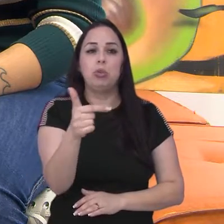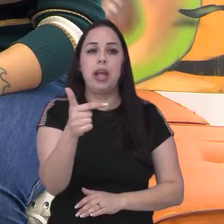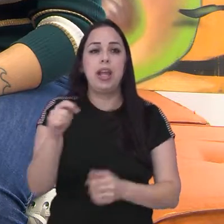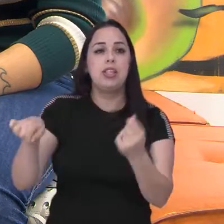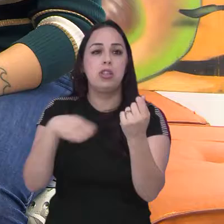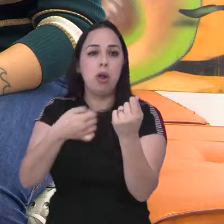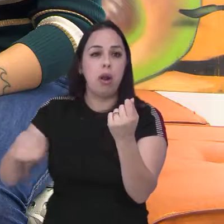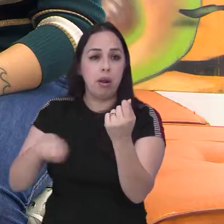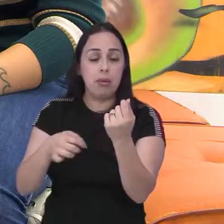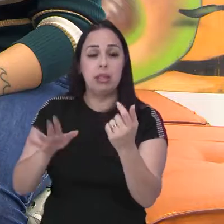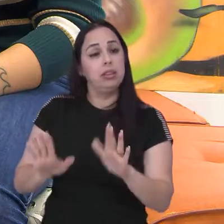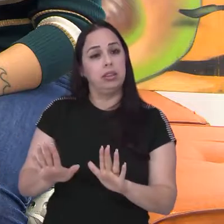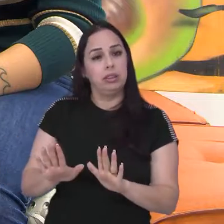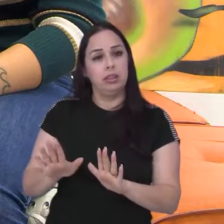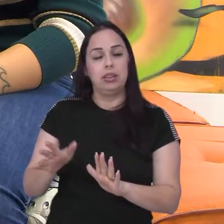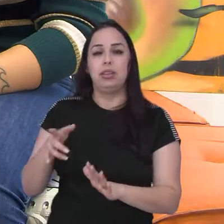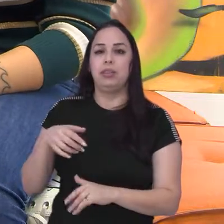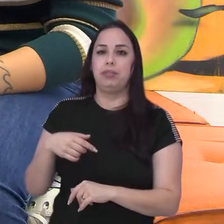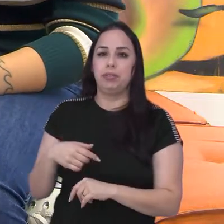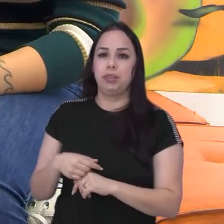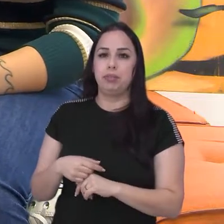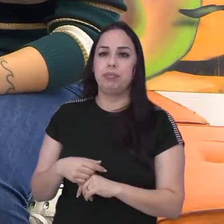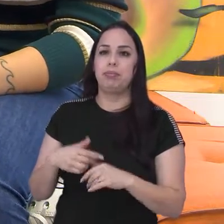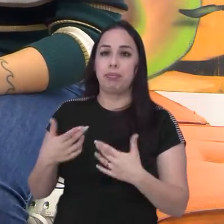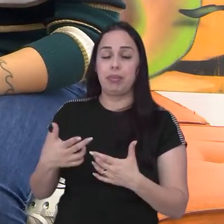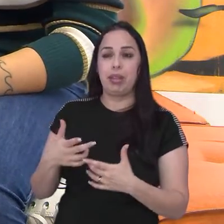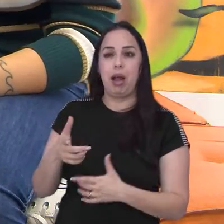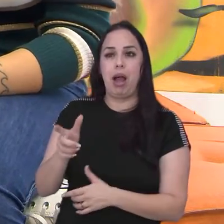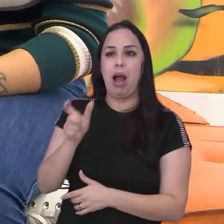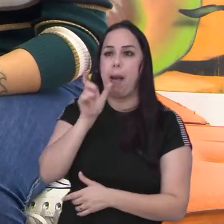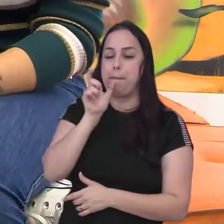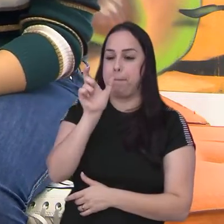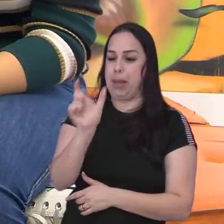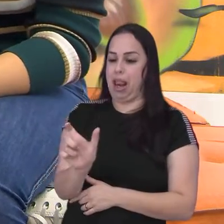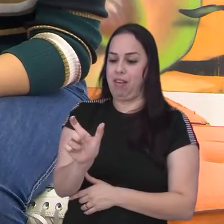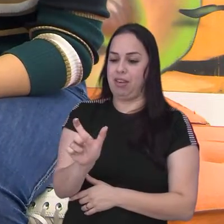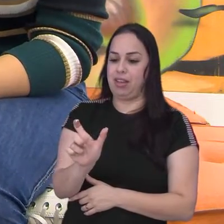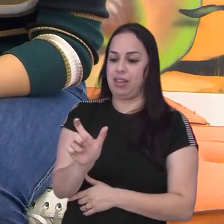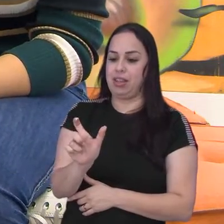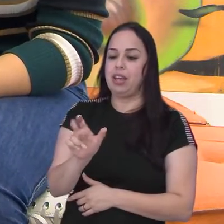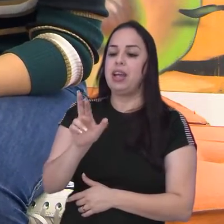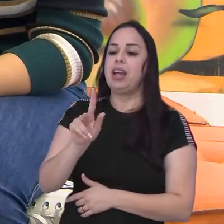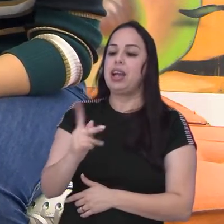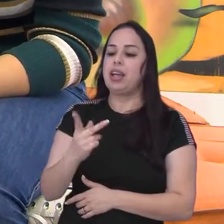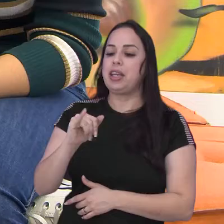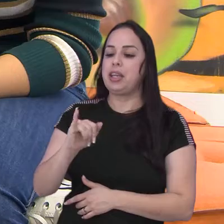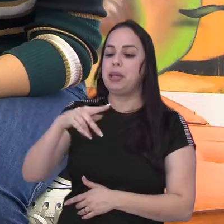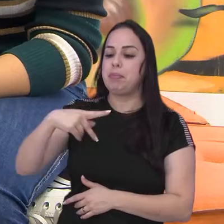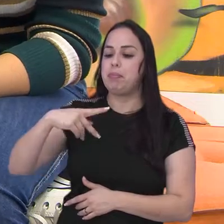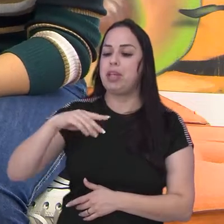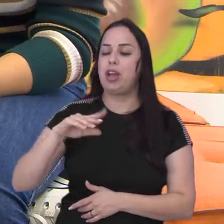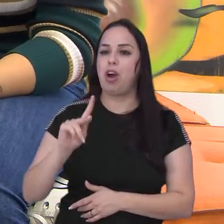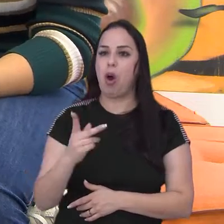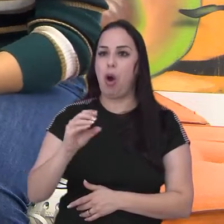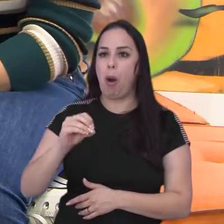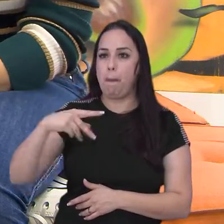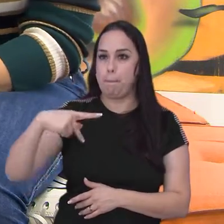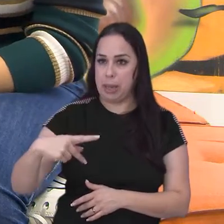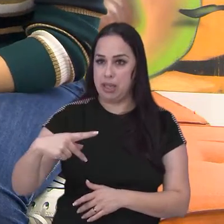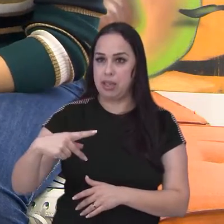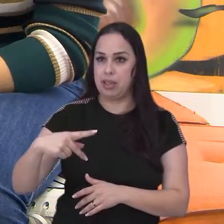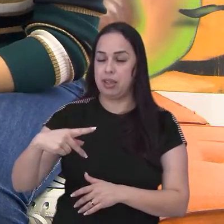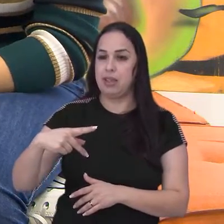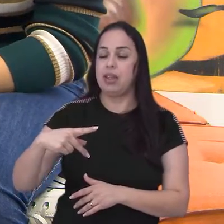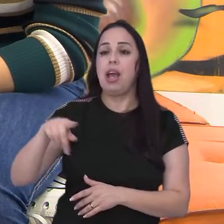tanto que o criador da palavra... Ele não cantava. O criador da palavra hip hop, criador não, né? Que era um MC